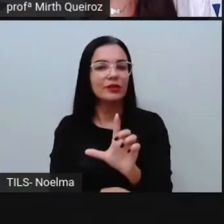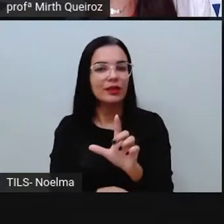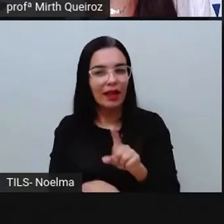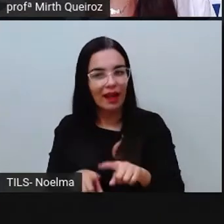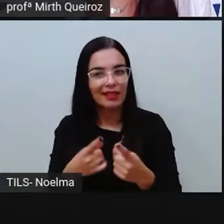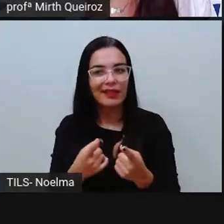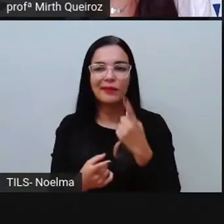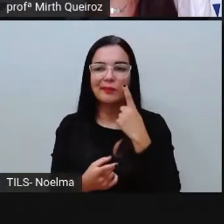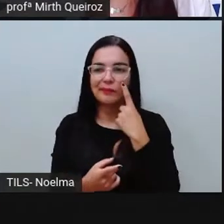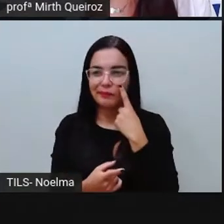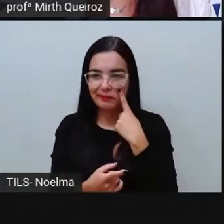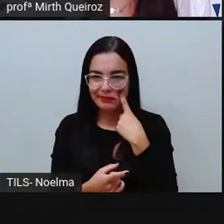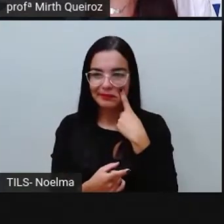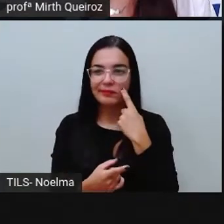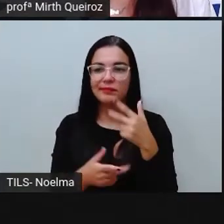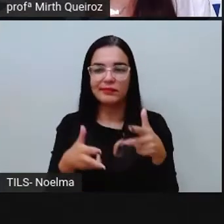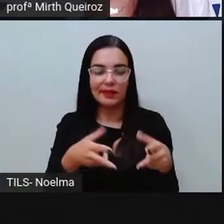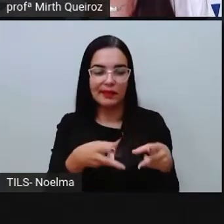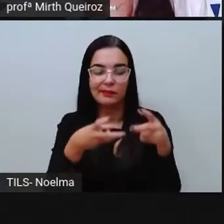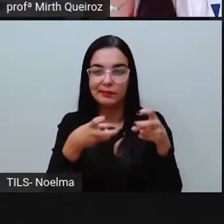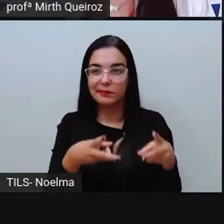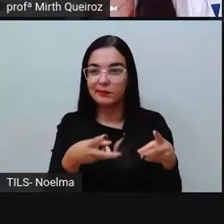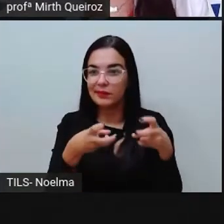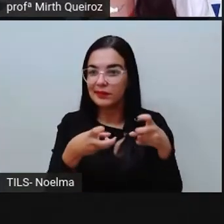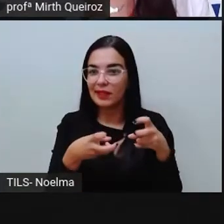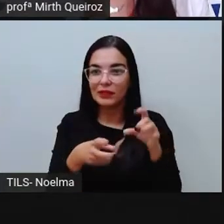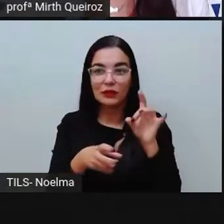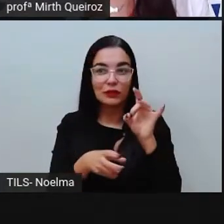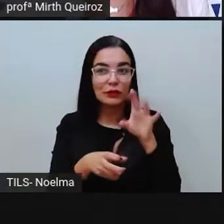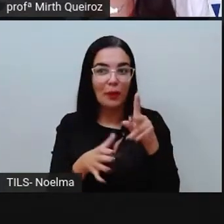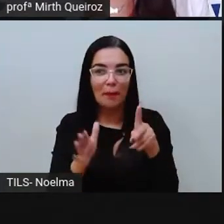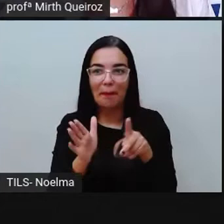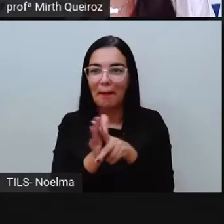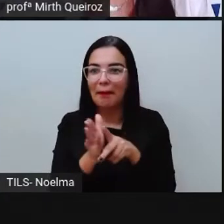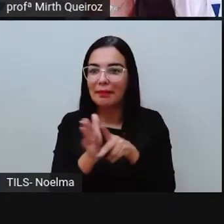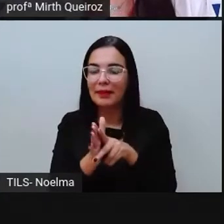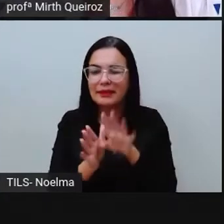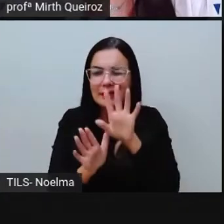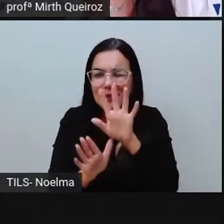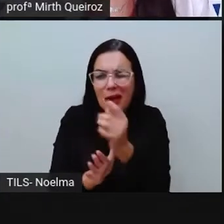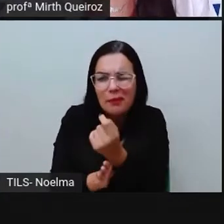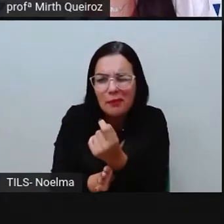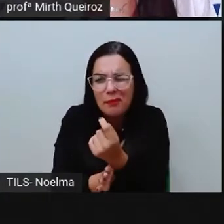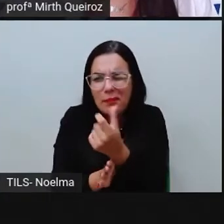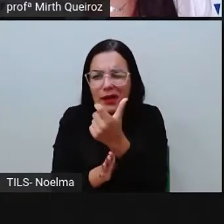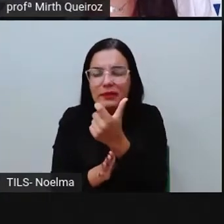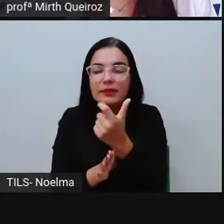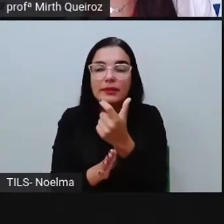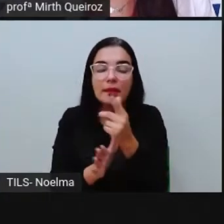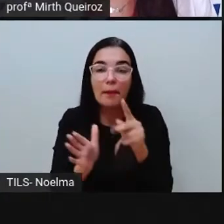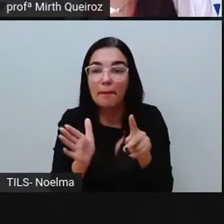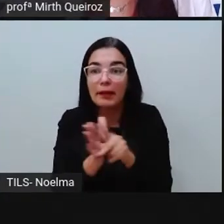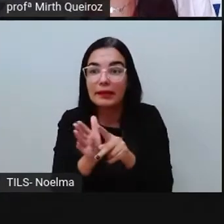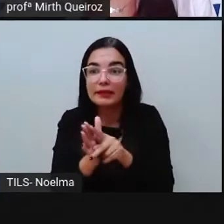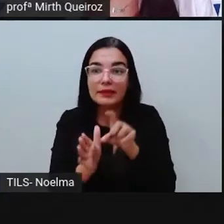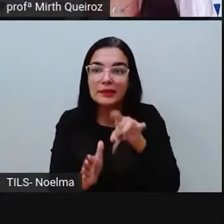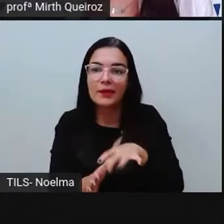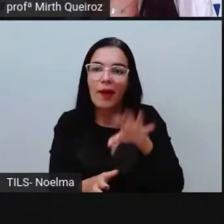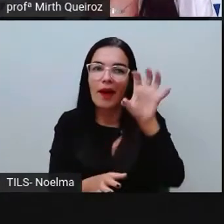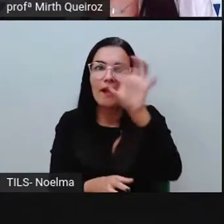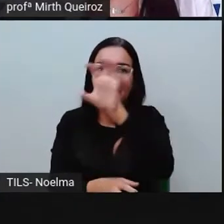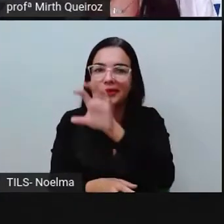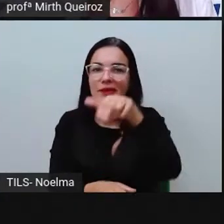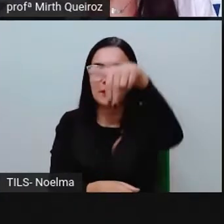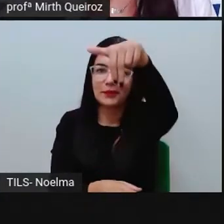Minas Gerais. Mas ele é quase que exclusivo da nossa região, além de ser, né, um bioma